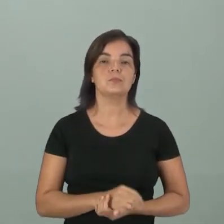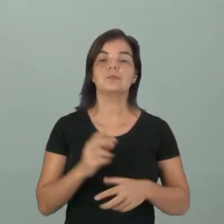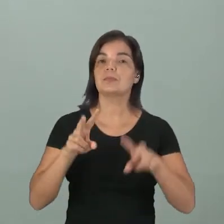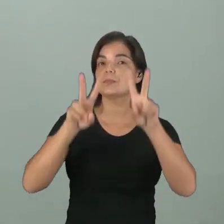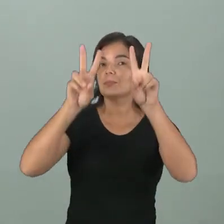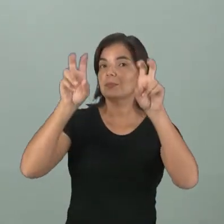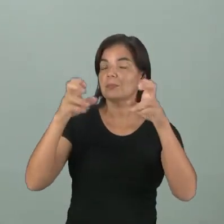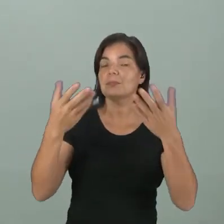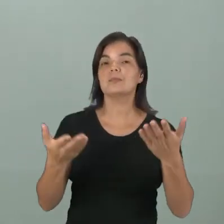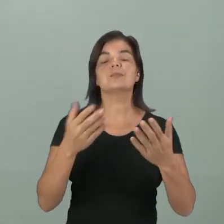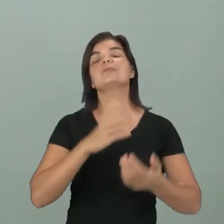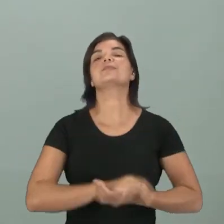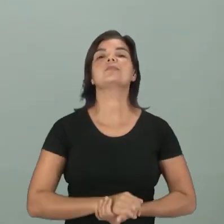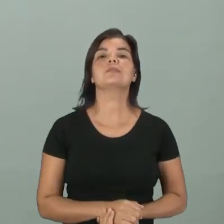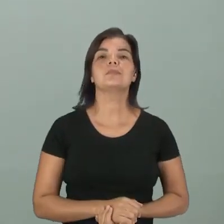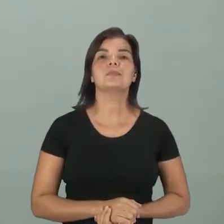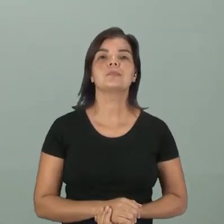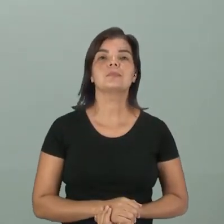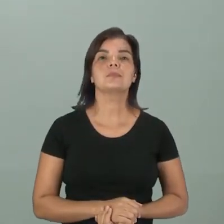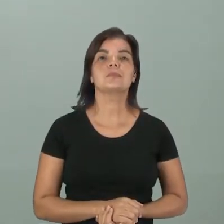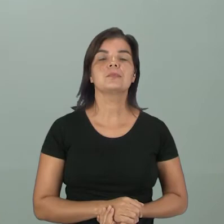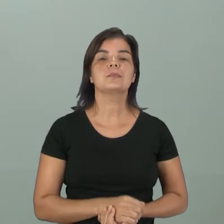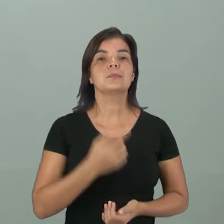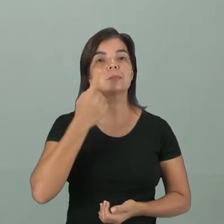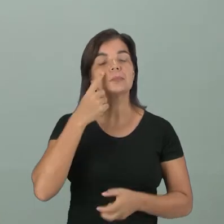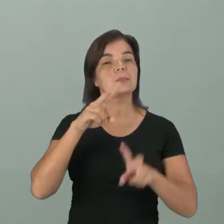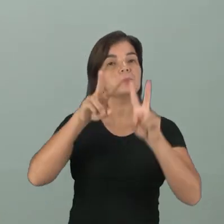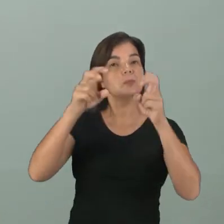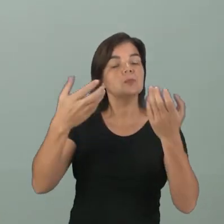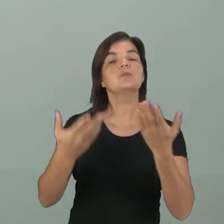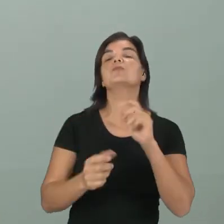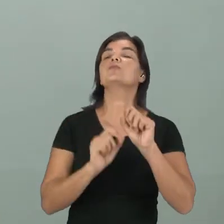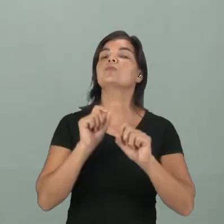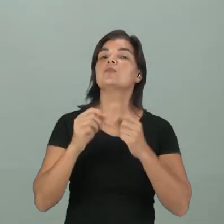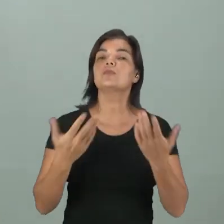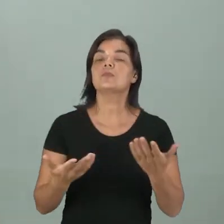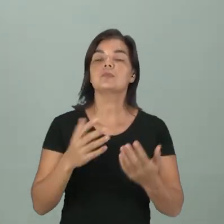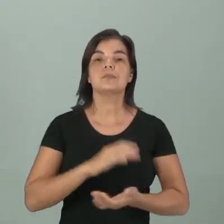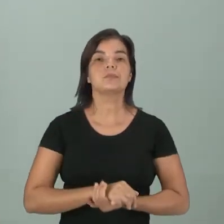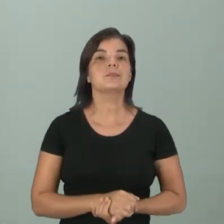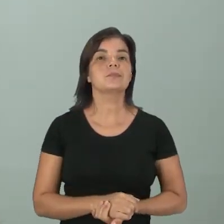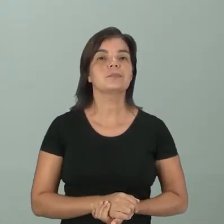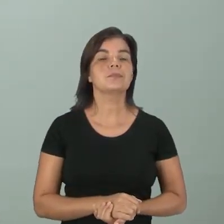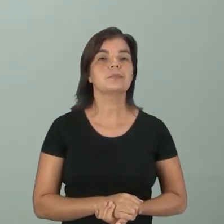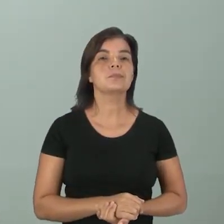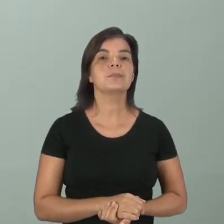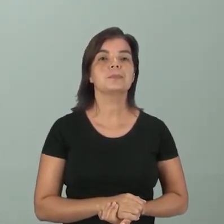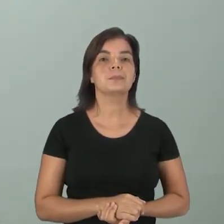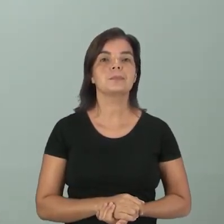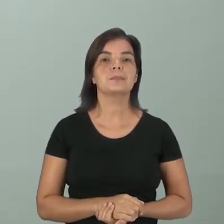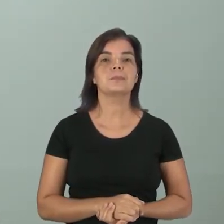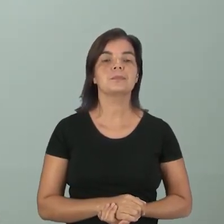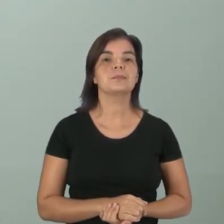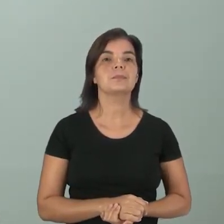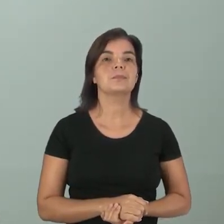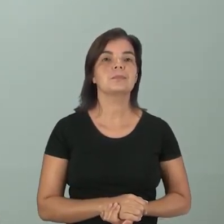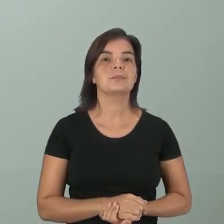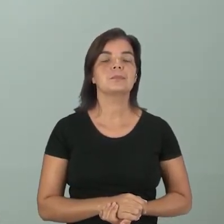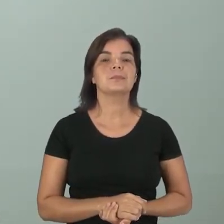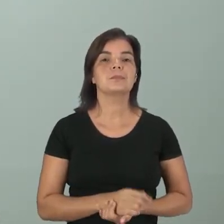um título. Isso, muito bem, crianças. Vamos lá. Então, o título do nosso gráfico são